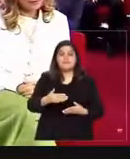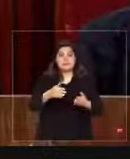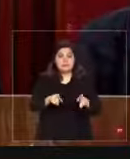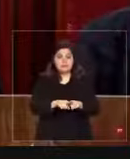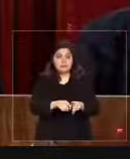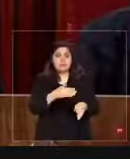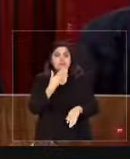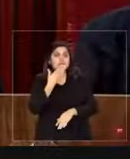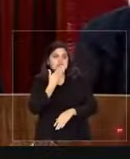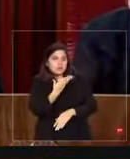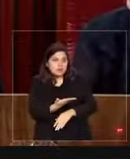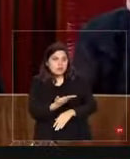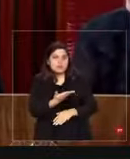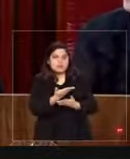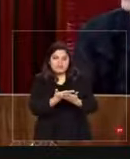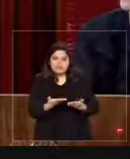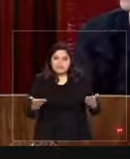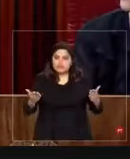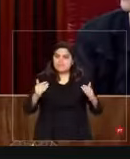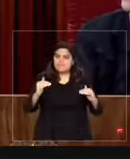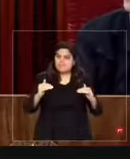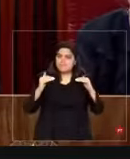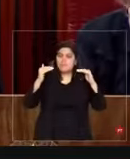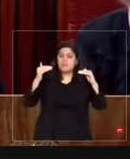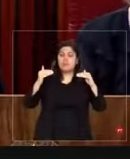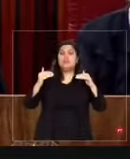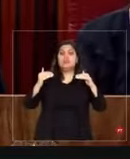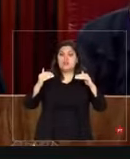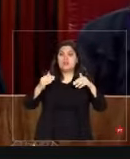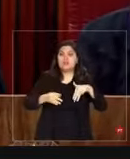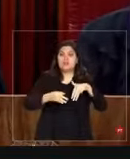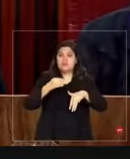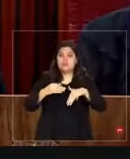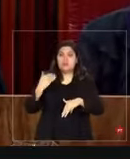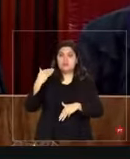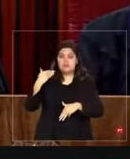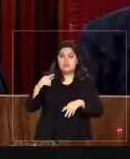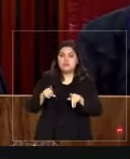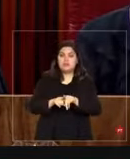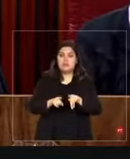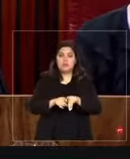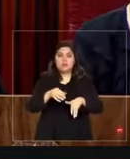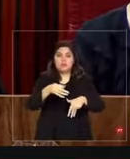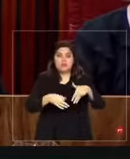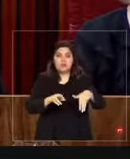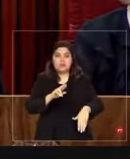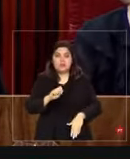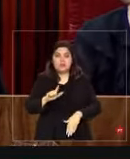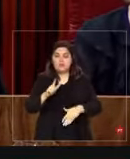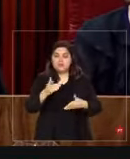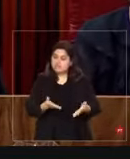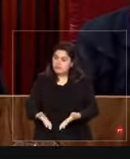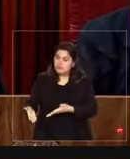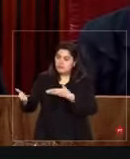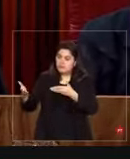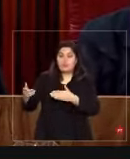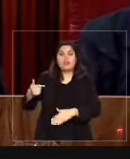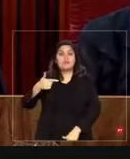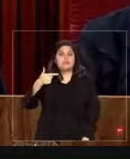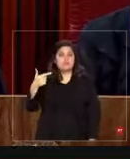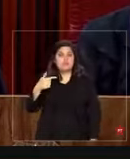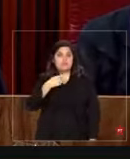Solicito que suas excelências, a ministra Carmen Lúcia e o ministro Raul Araújo, conduzam ao plenário o excelentíssimo